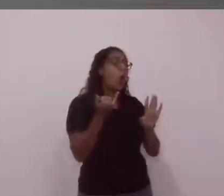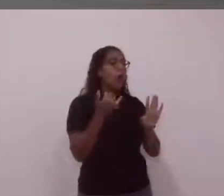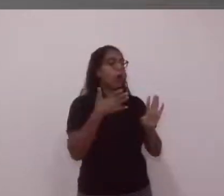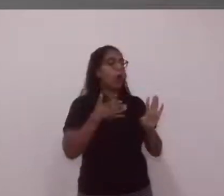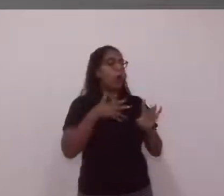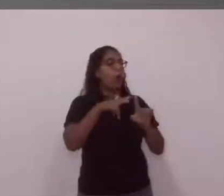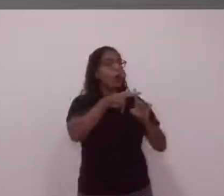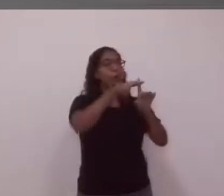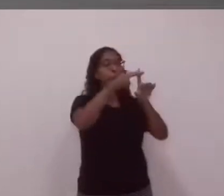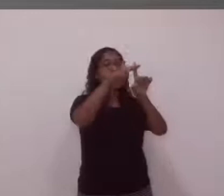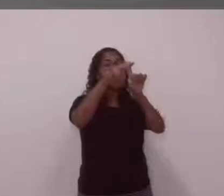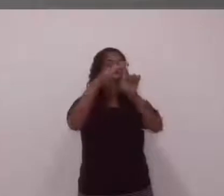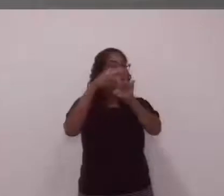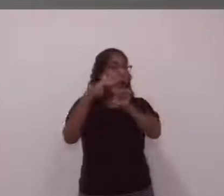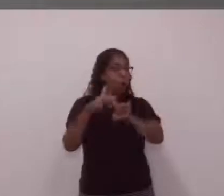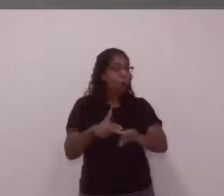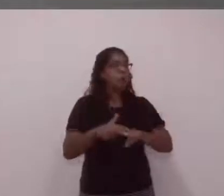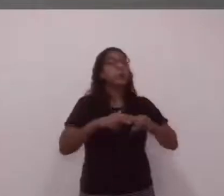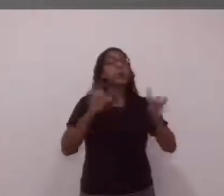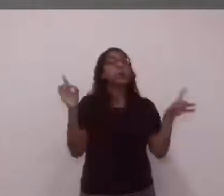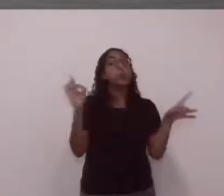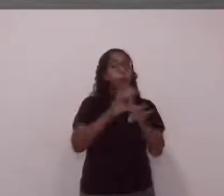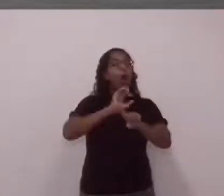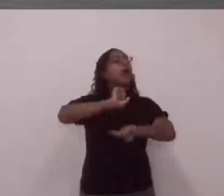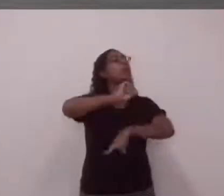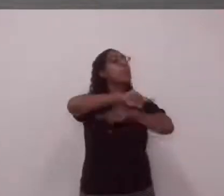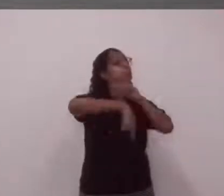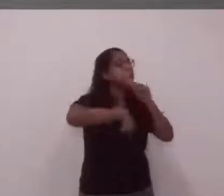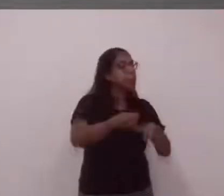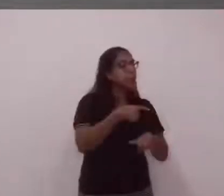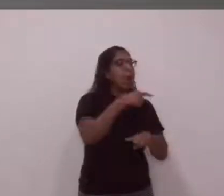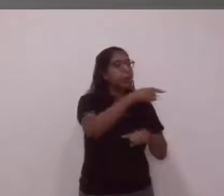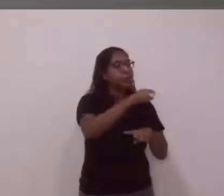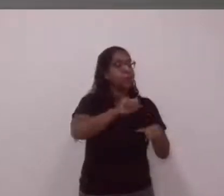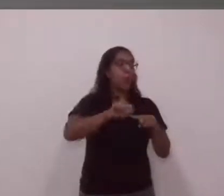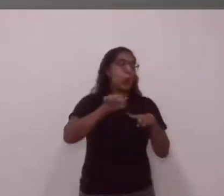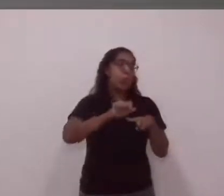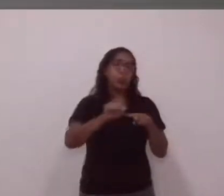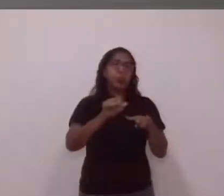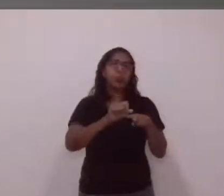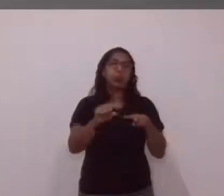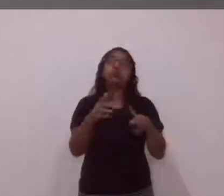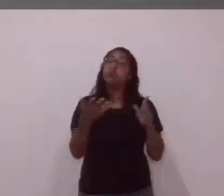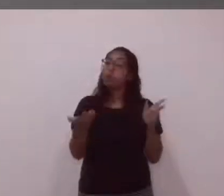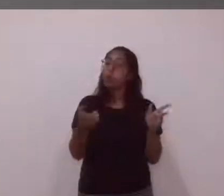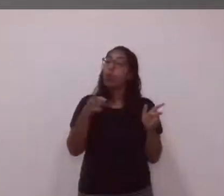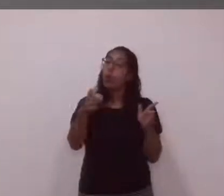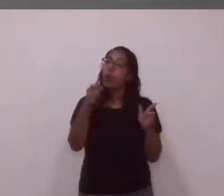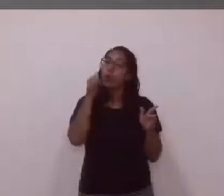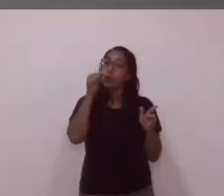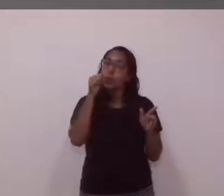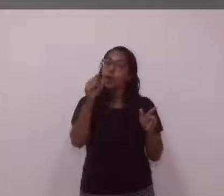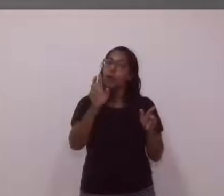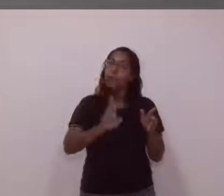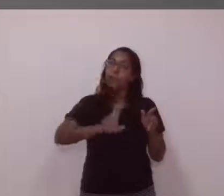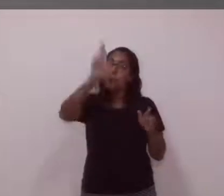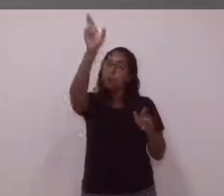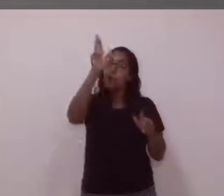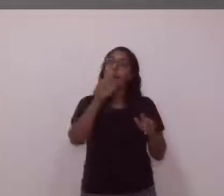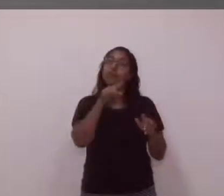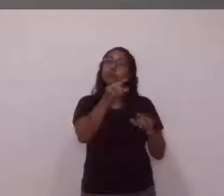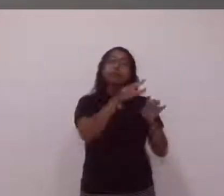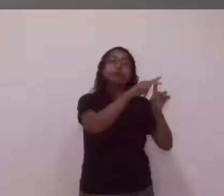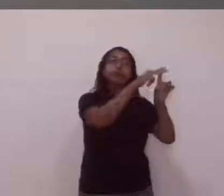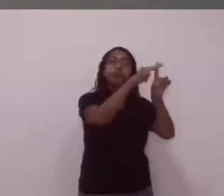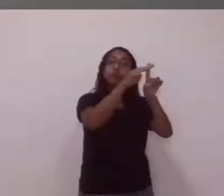nada de fazer o aluguel antes sim a polícia esteve lá conheceu o prédio exigiram todas as reformas que foram feitas e a proprietária está correndo atrás disso para entregar esse